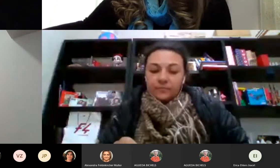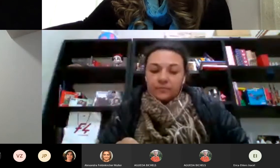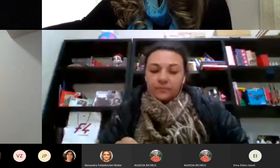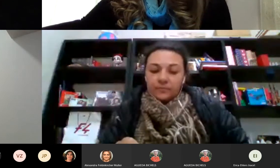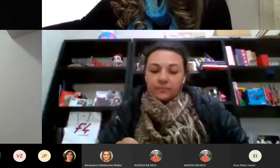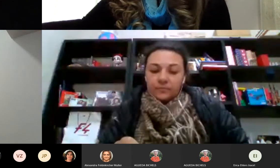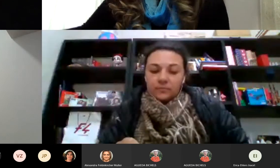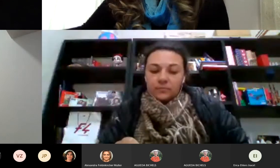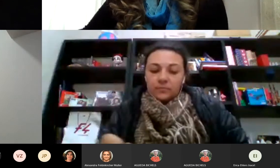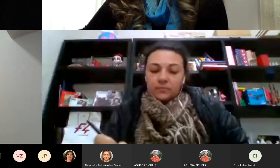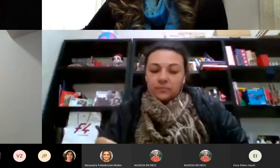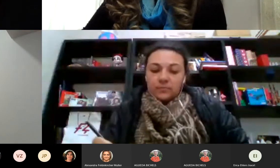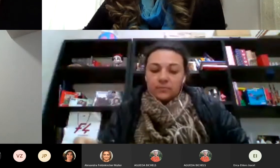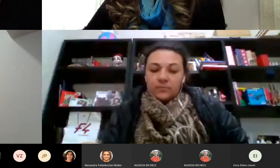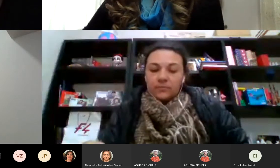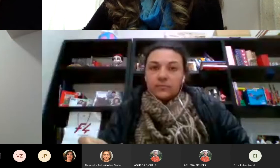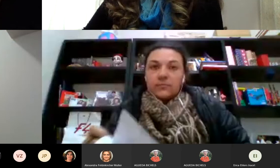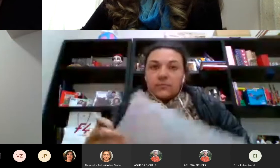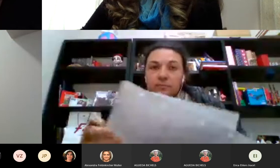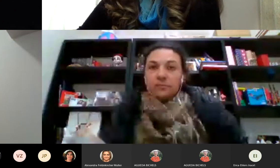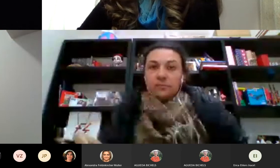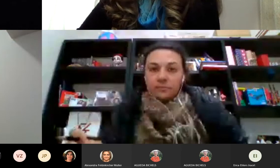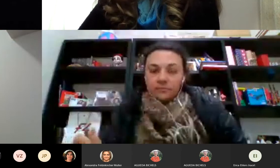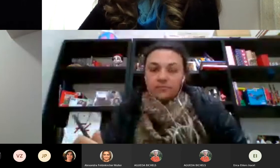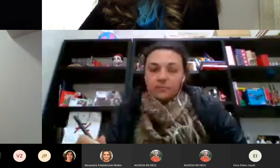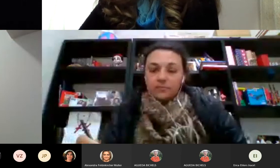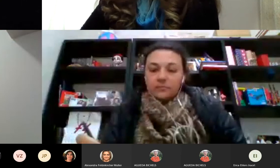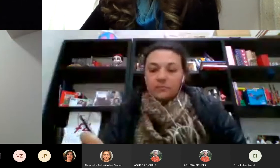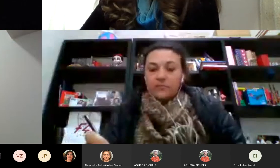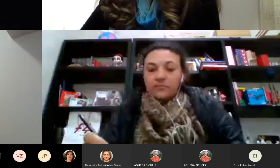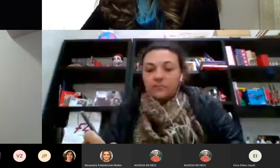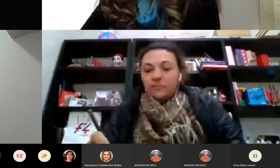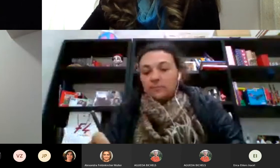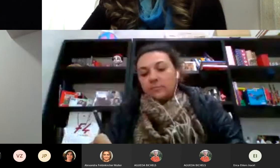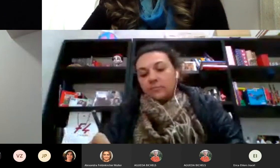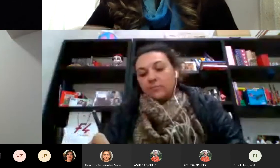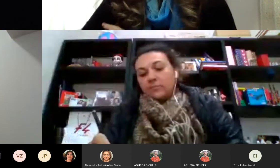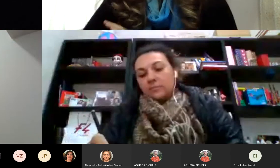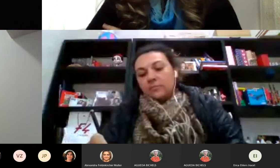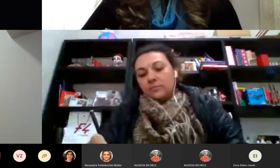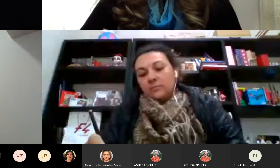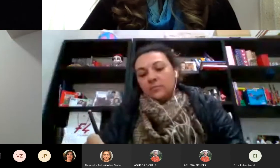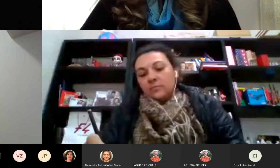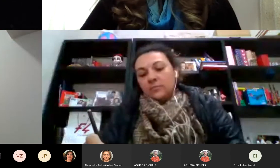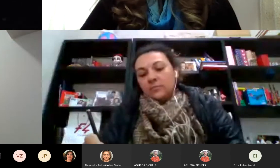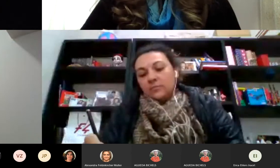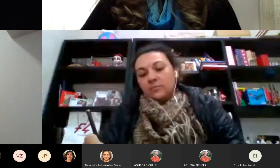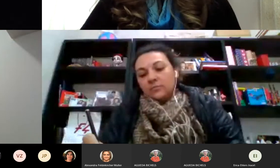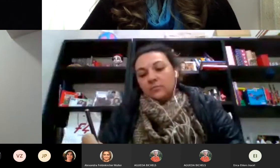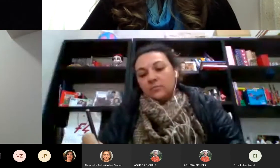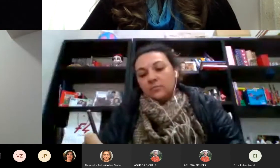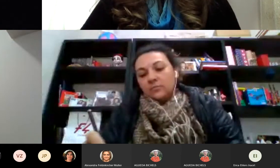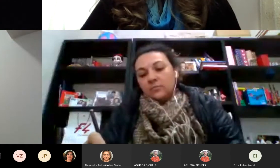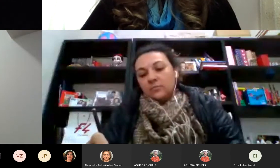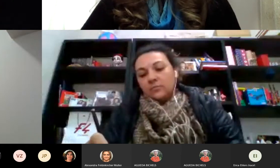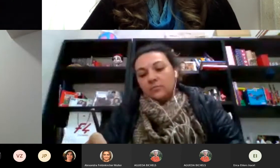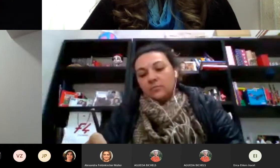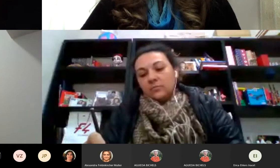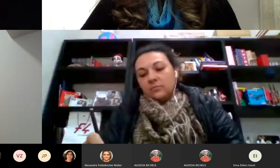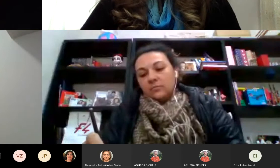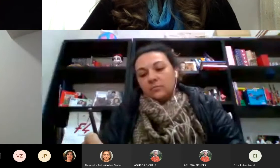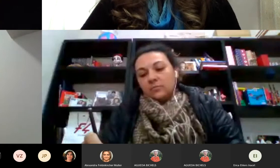em contexto de rede não é de ninguém, é produzido colaborativamente, obviamente tem uma teoria, mas essa teoria não